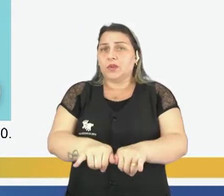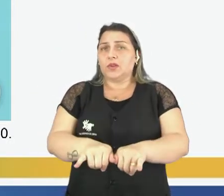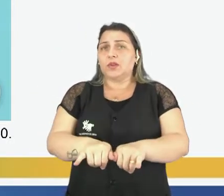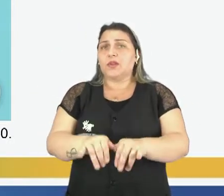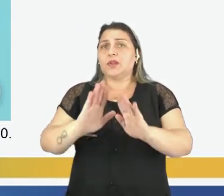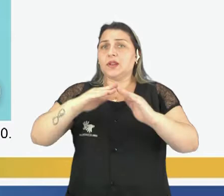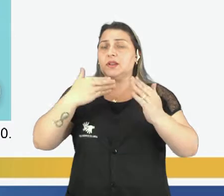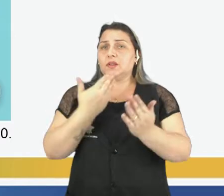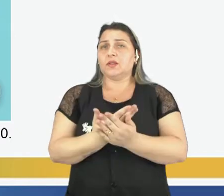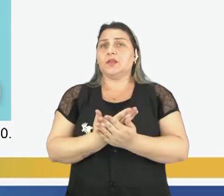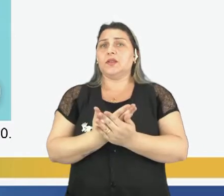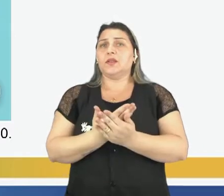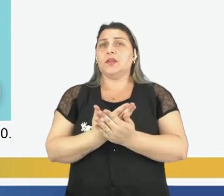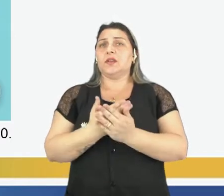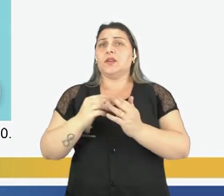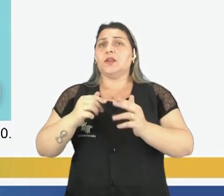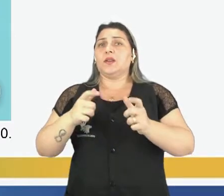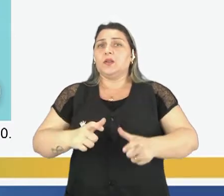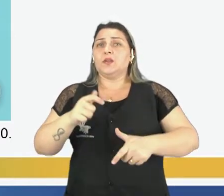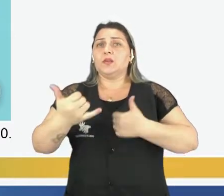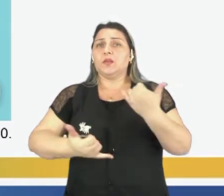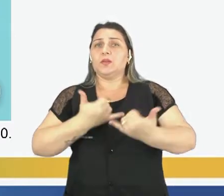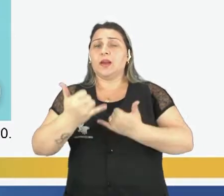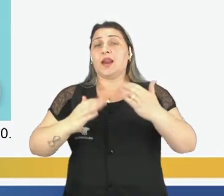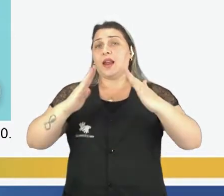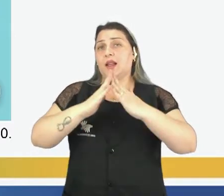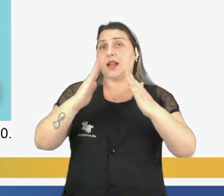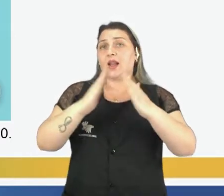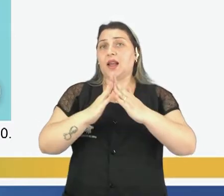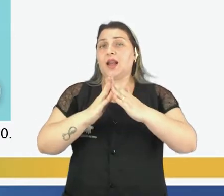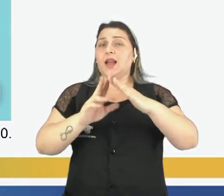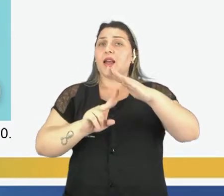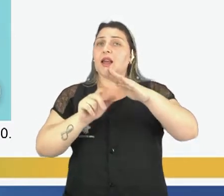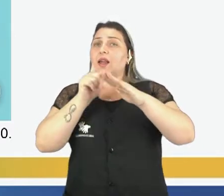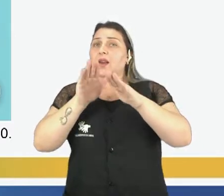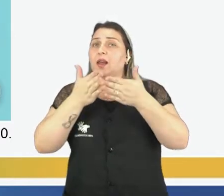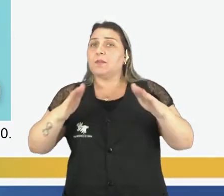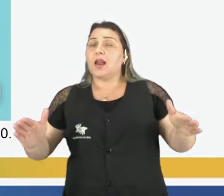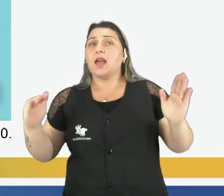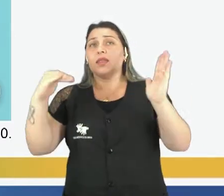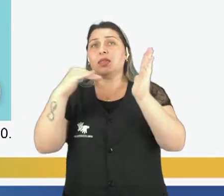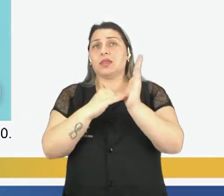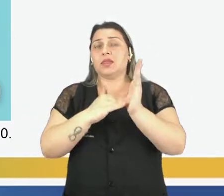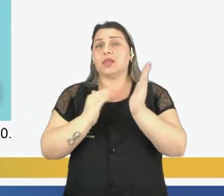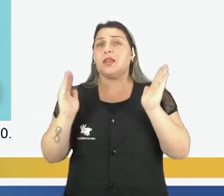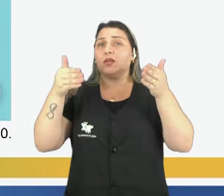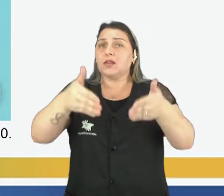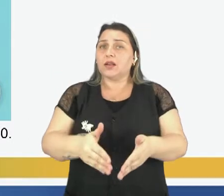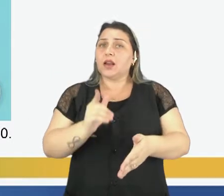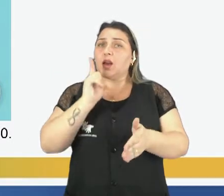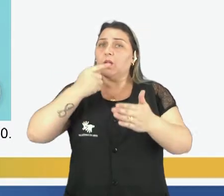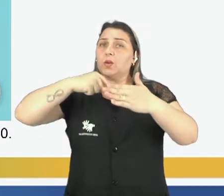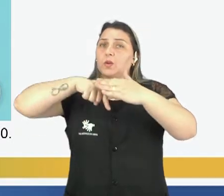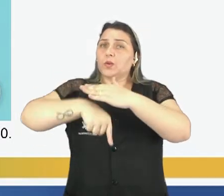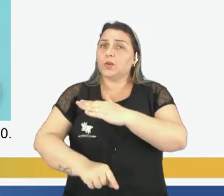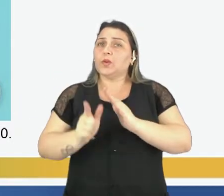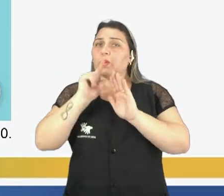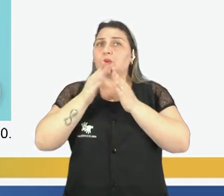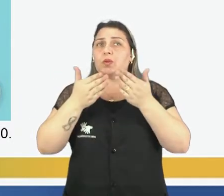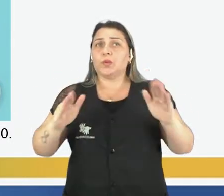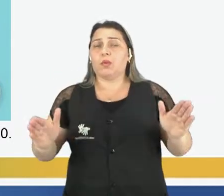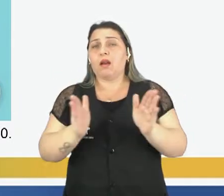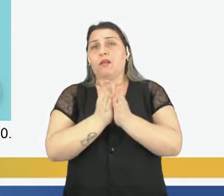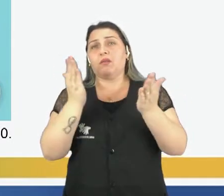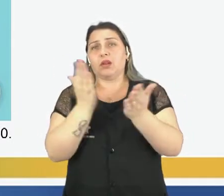na escola, no parque, em casa, na praia, até chegar no fundo do mar. O livro